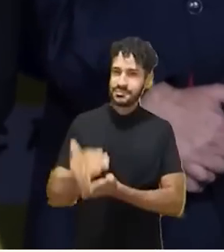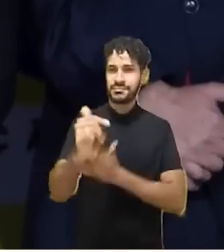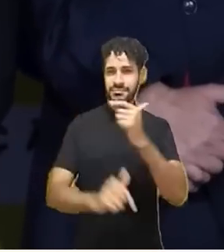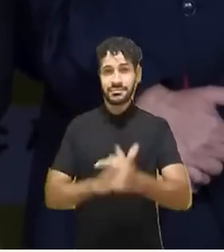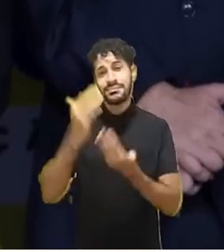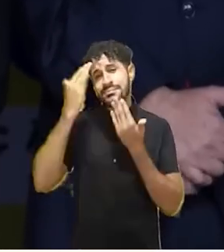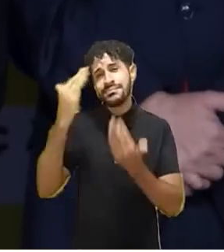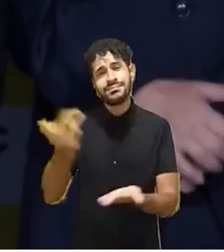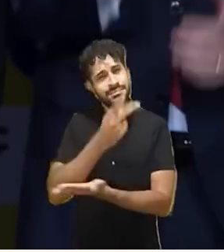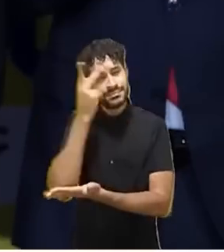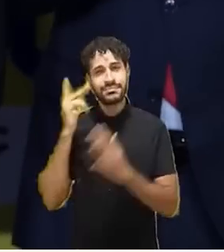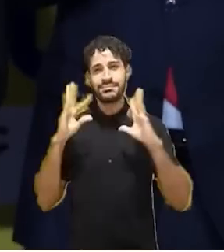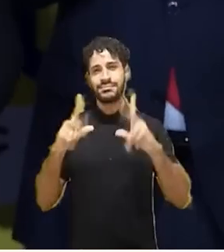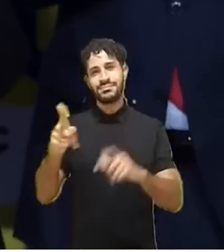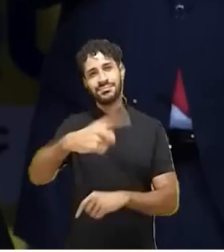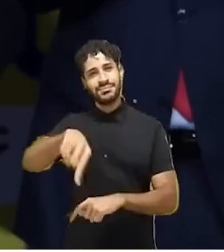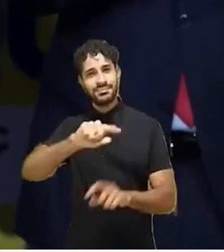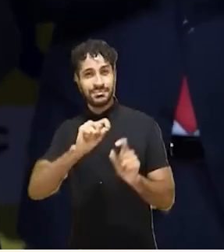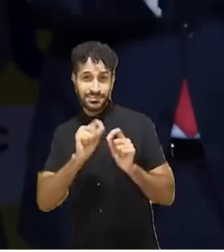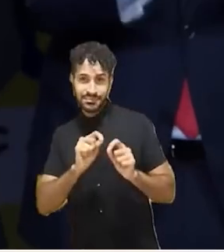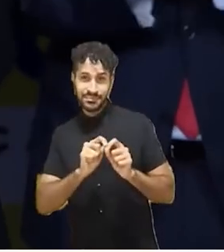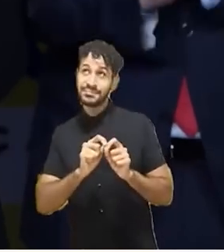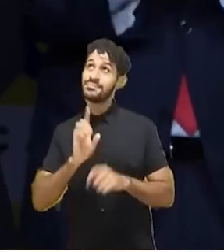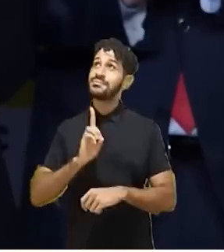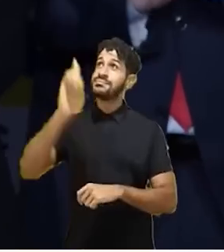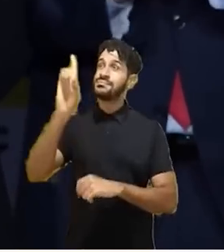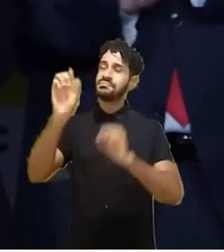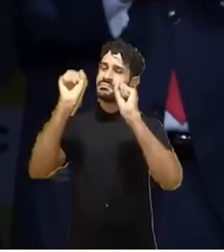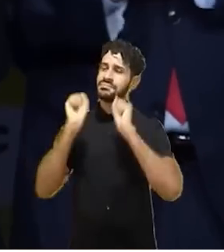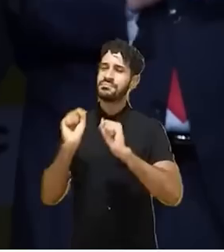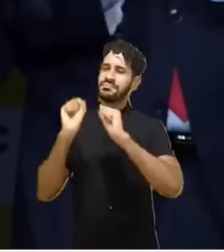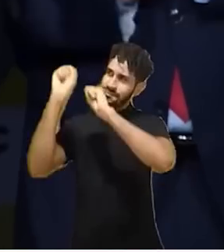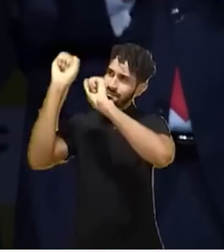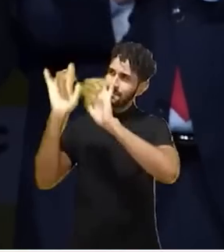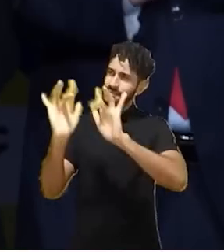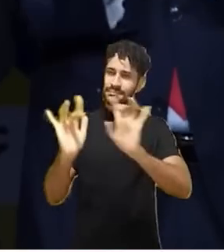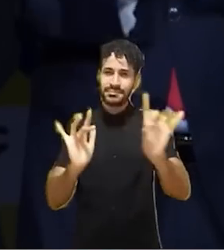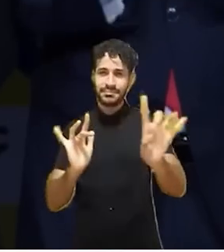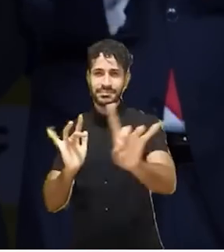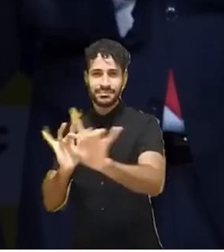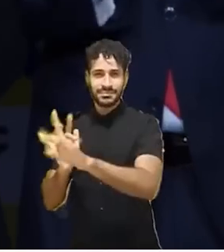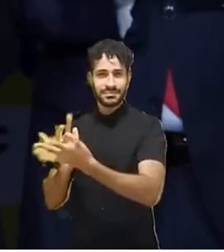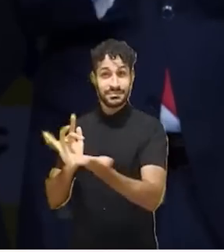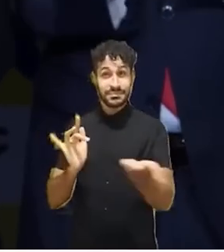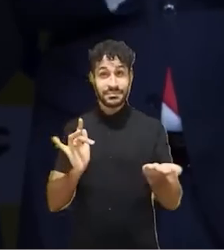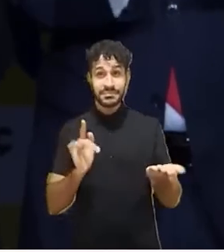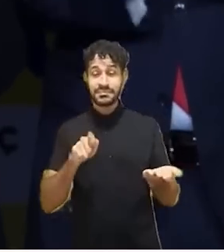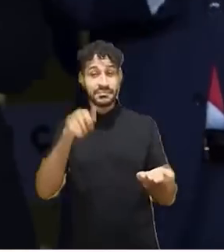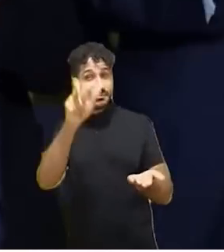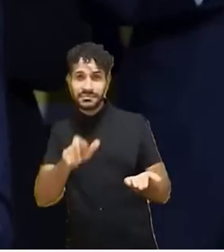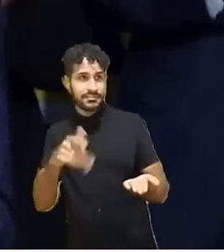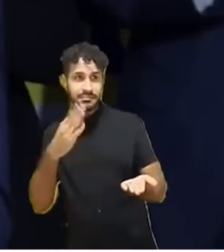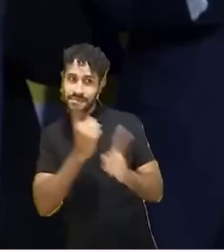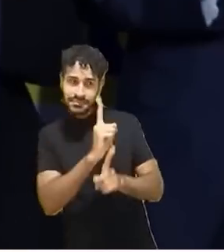como um todo que isso seja aferido e colocado à vista de todos a história pode ser um pouco